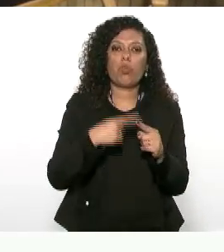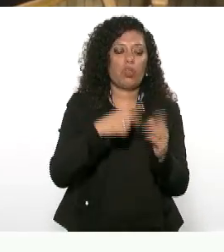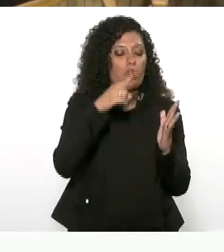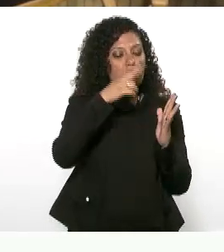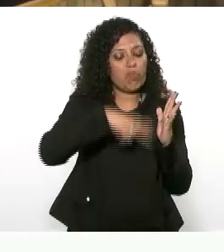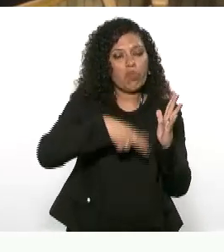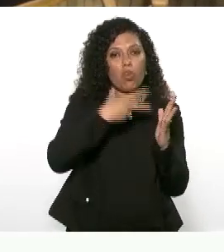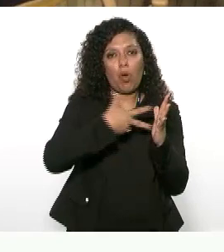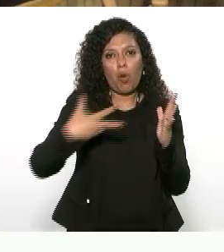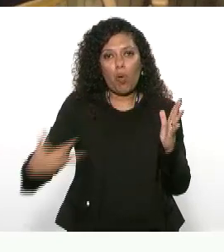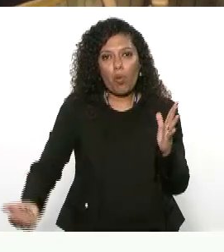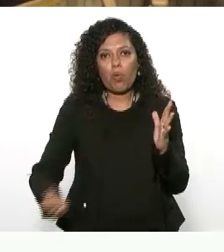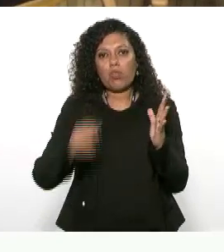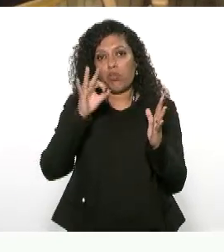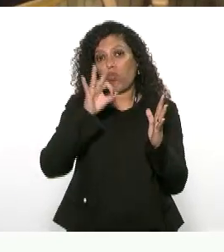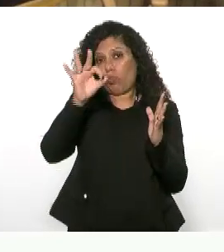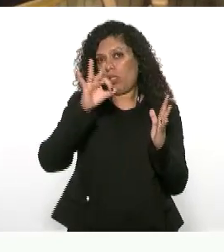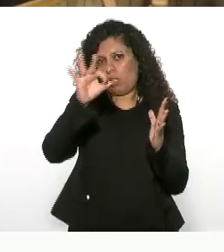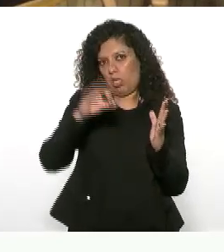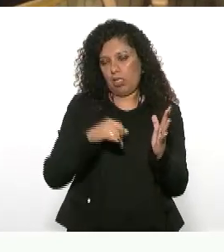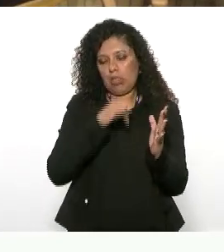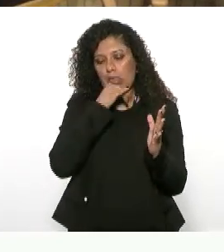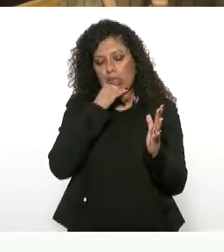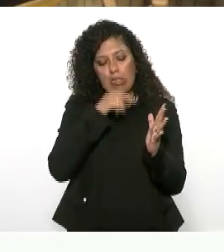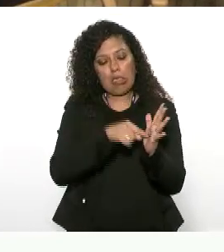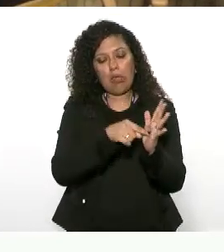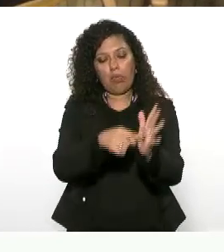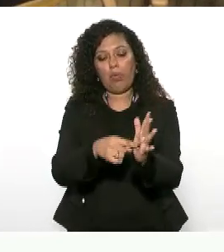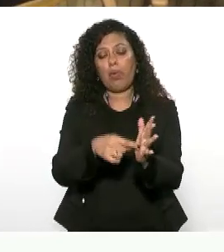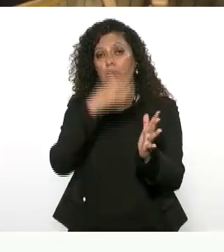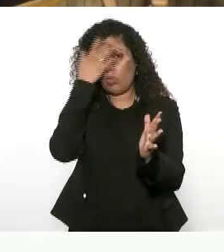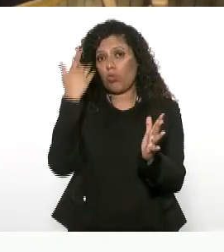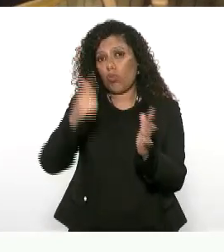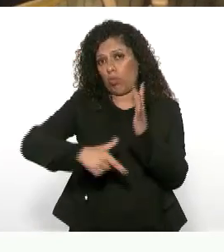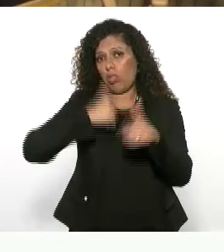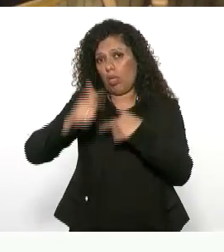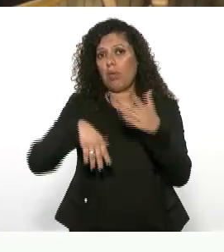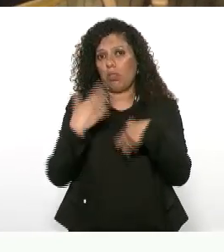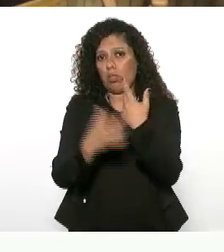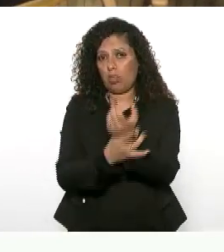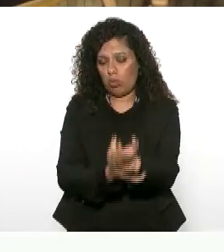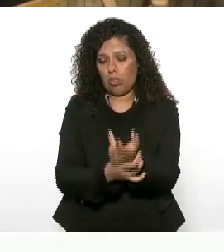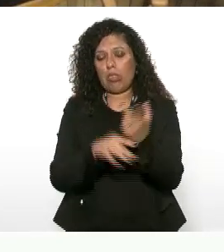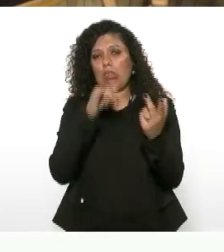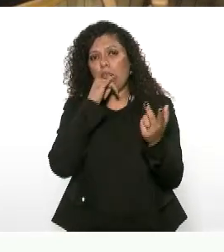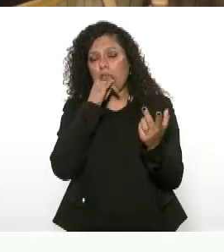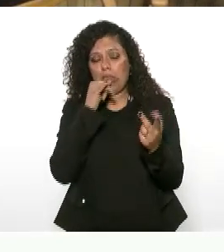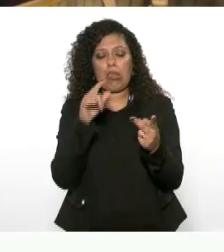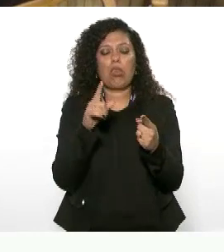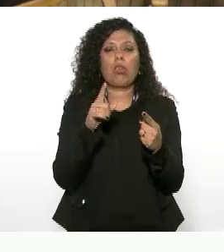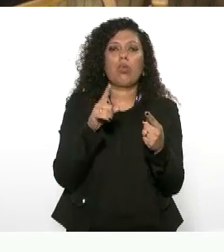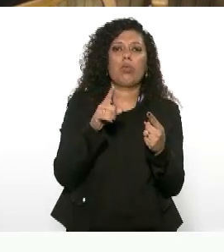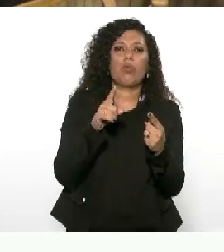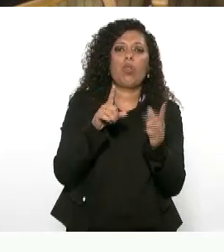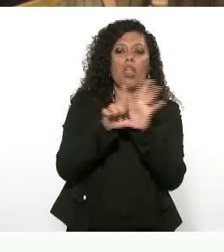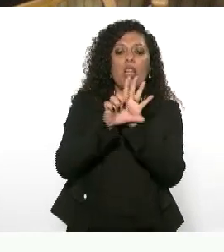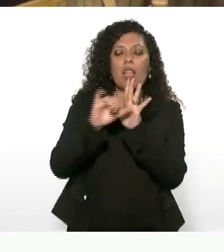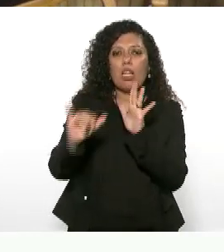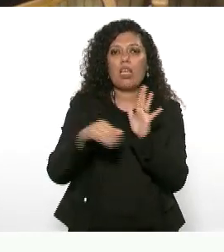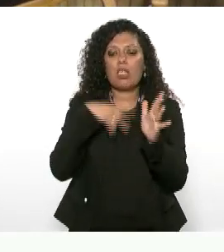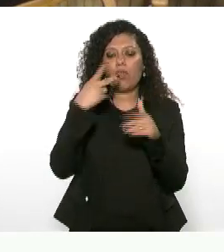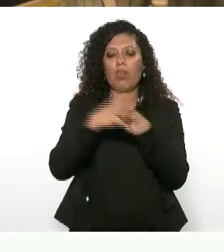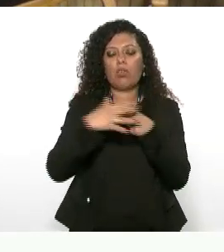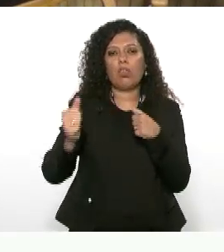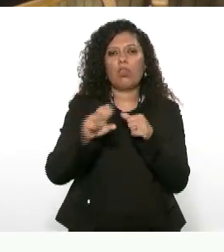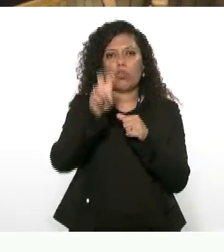algumas questões de especial importância para quem trabalha na atividade fim. Dentre elas, há algumas diretrizes trazidas no